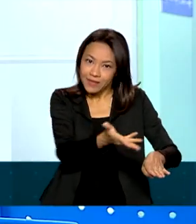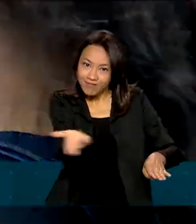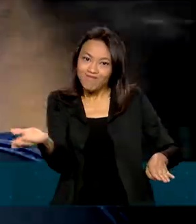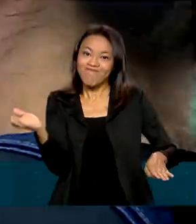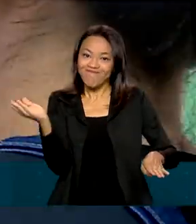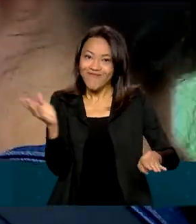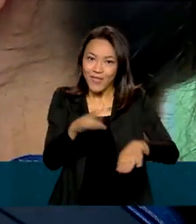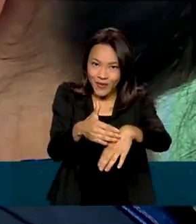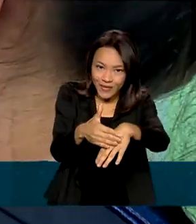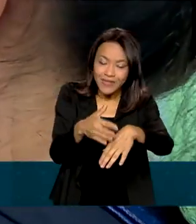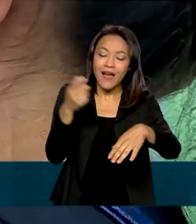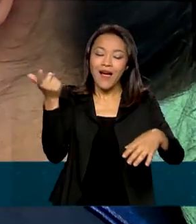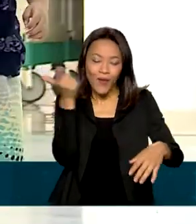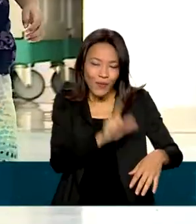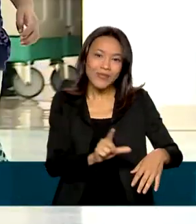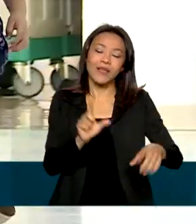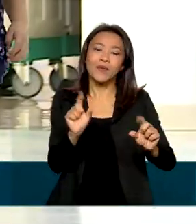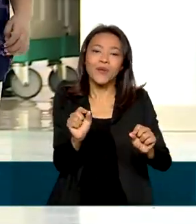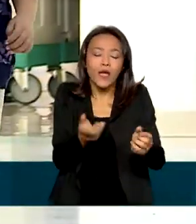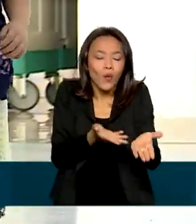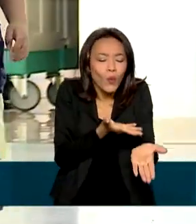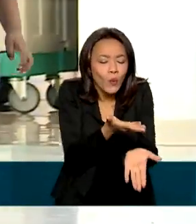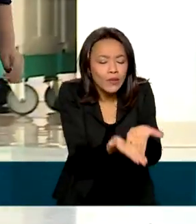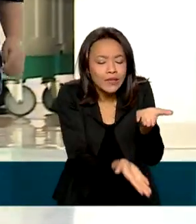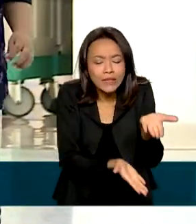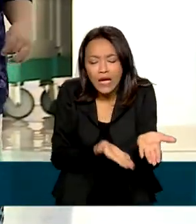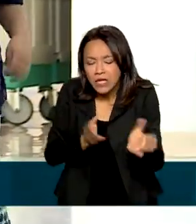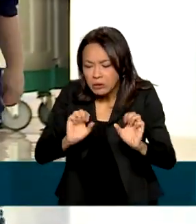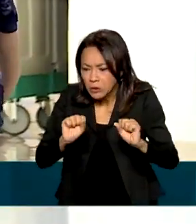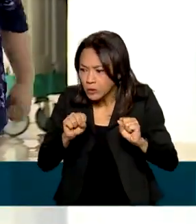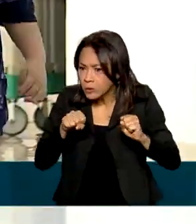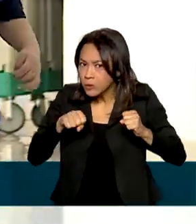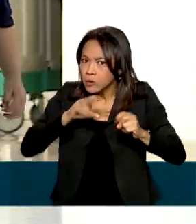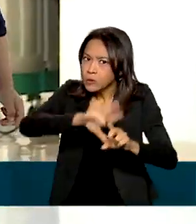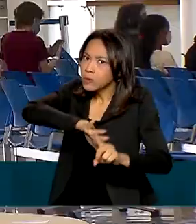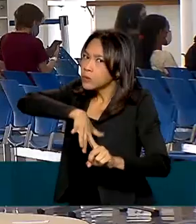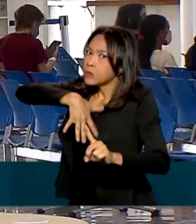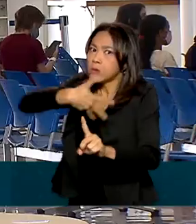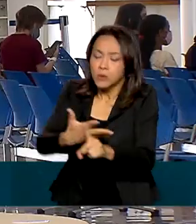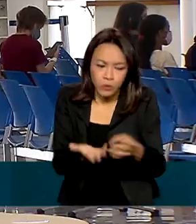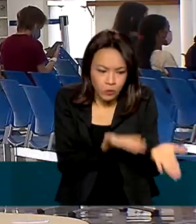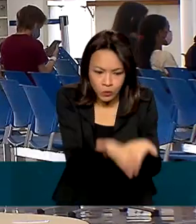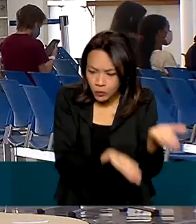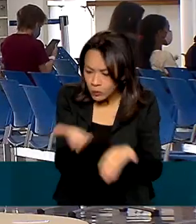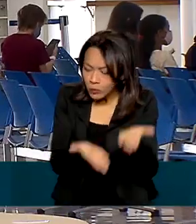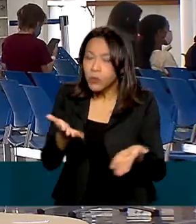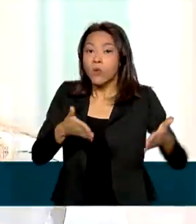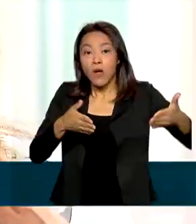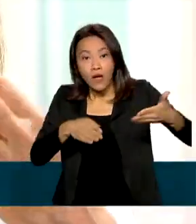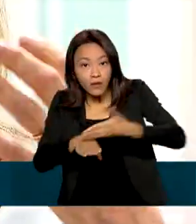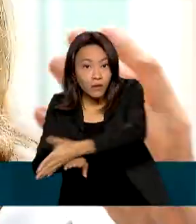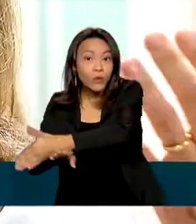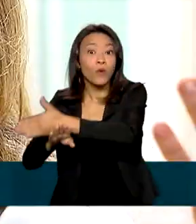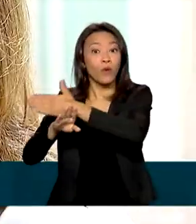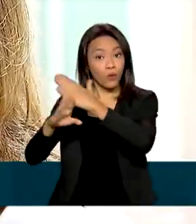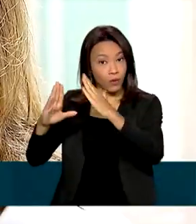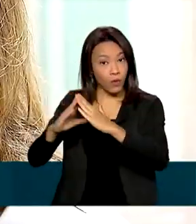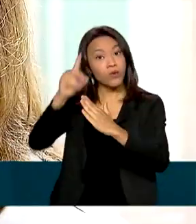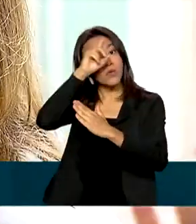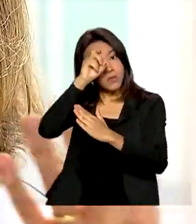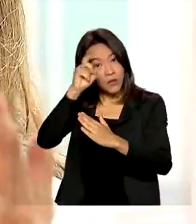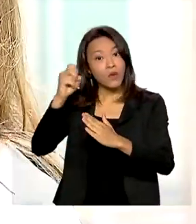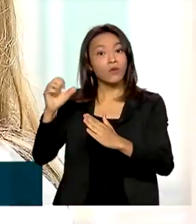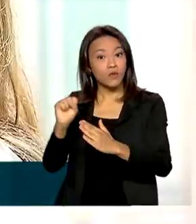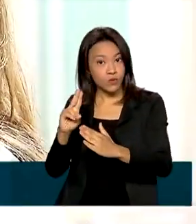adolescentes passam a receber cuidados redobrados ao dar entrada numa unidade do SUS. Relacionar com a